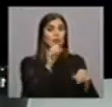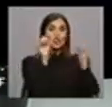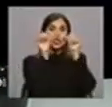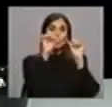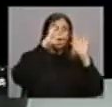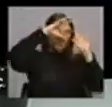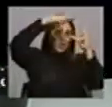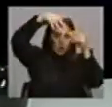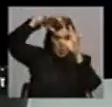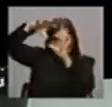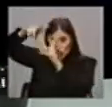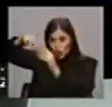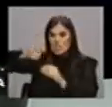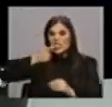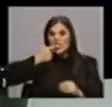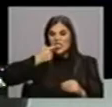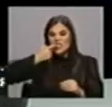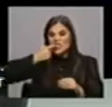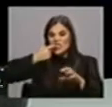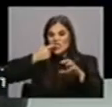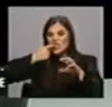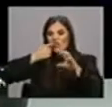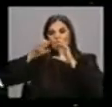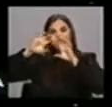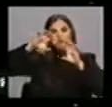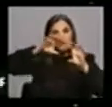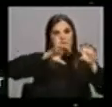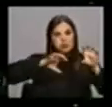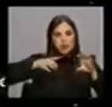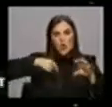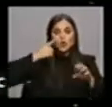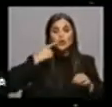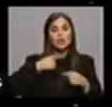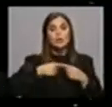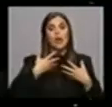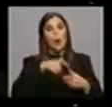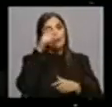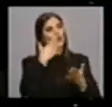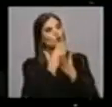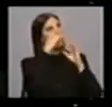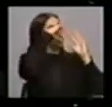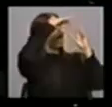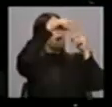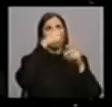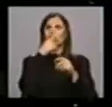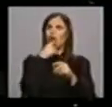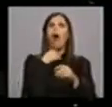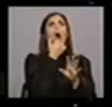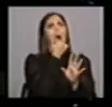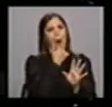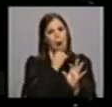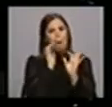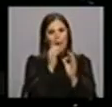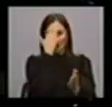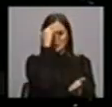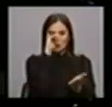os corpos rochosos mais antigos que nós conhecemos e esta semana os astrónomos ficaram particularmente contentes com os